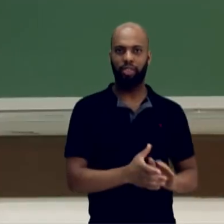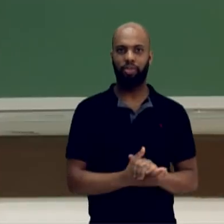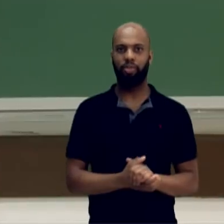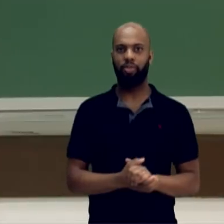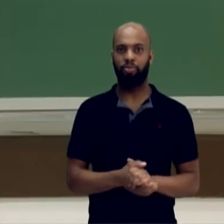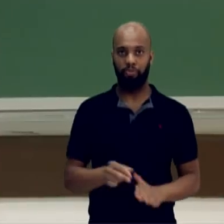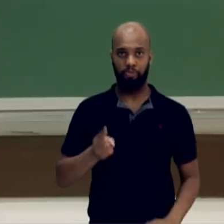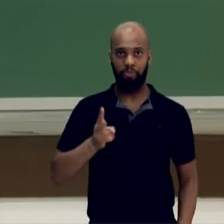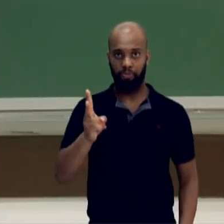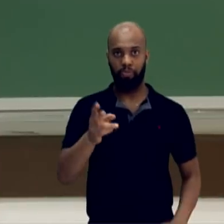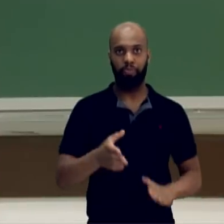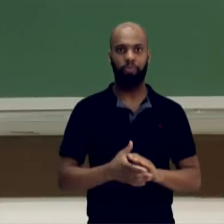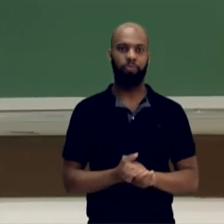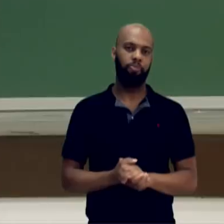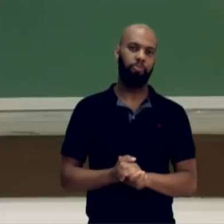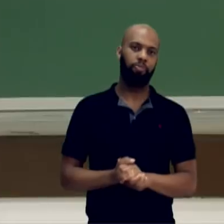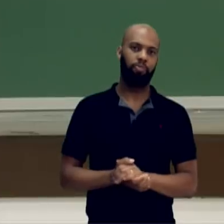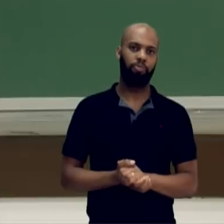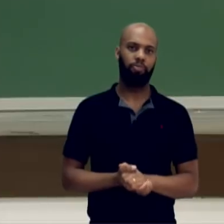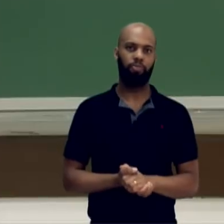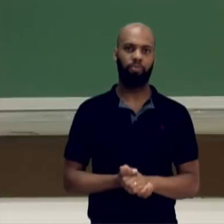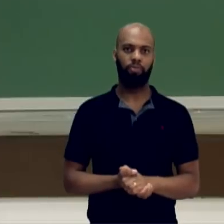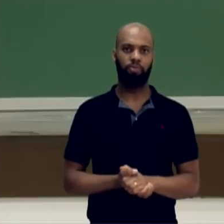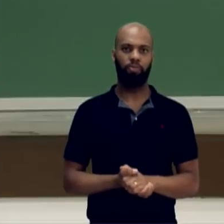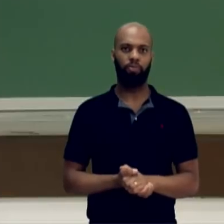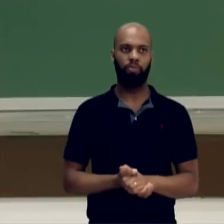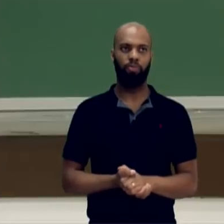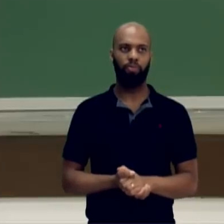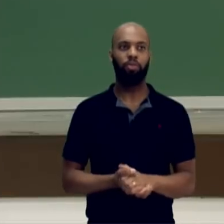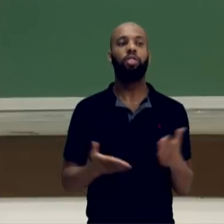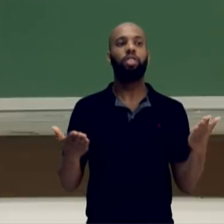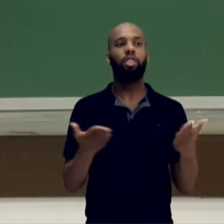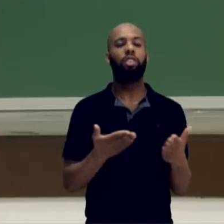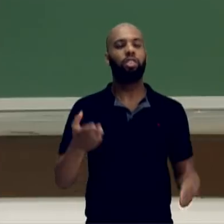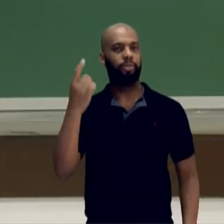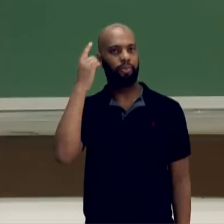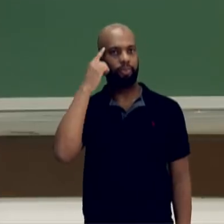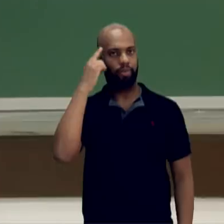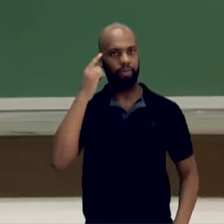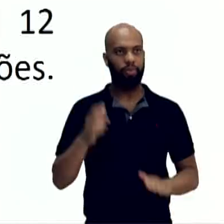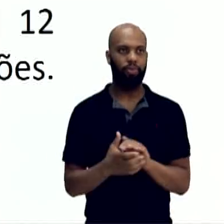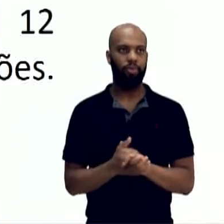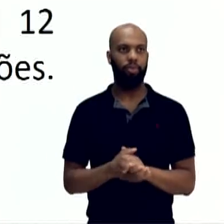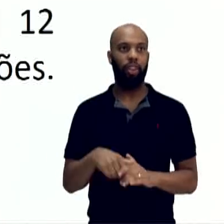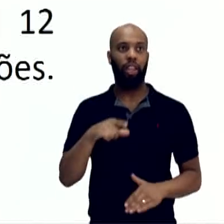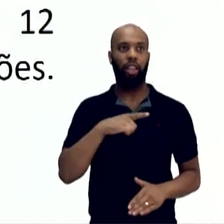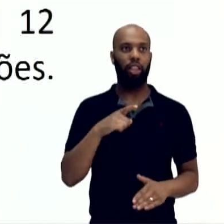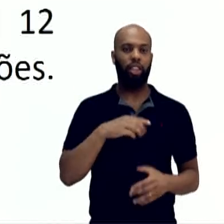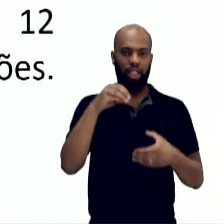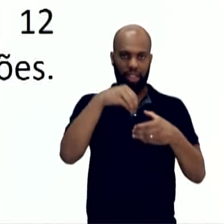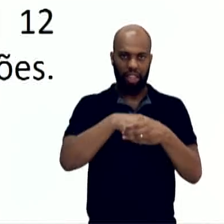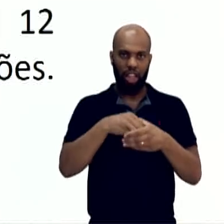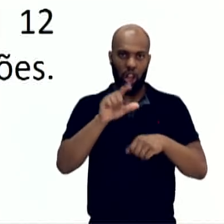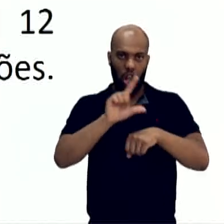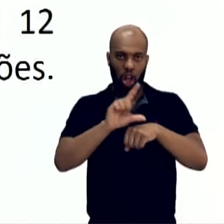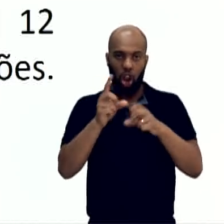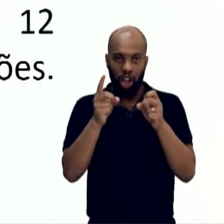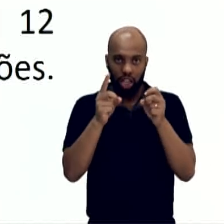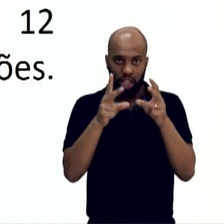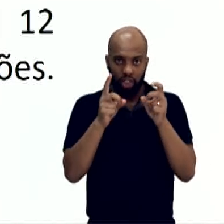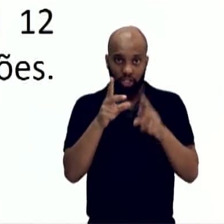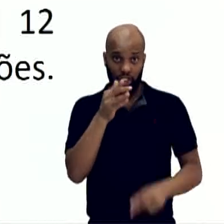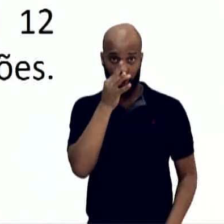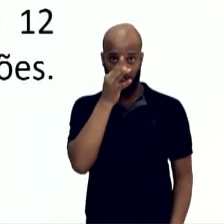Mais adiante, vamos lá. Vamos pensar agora. Em uma floricultura, há menos